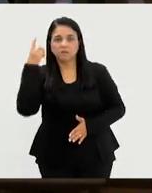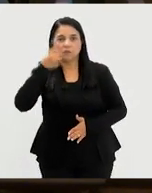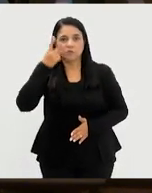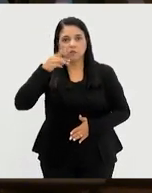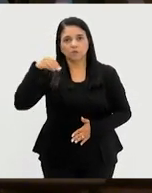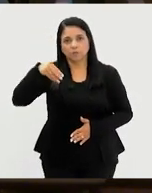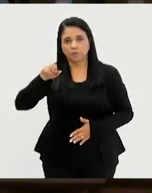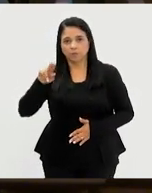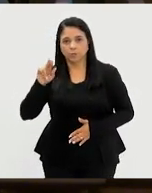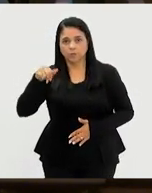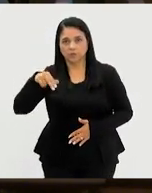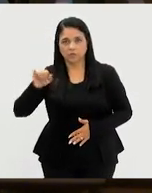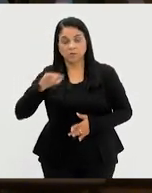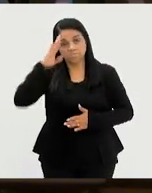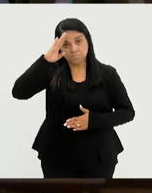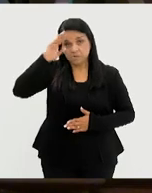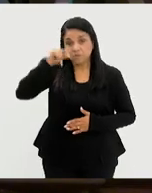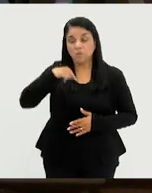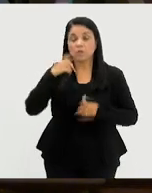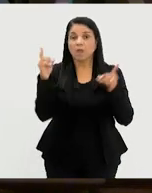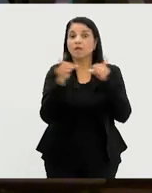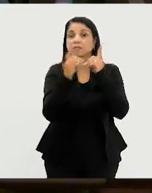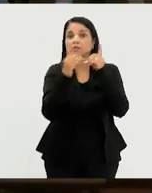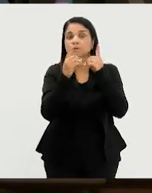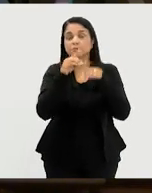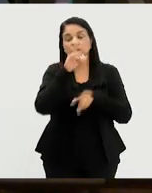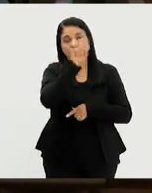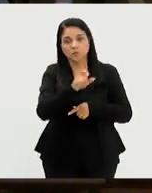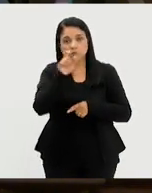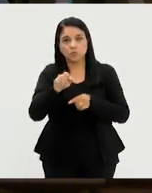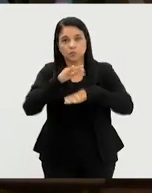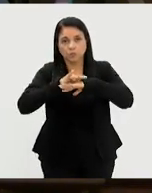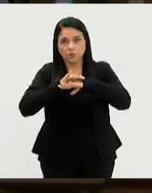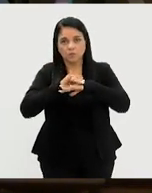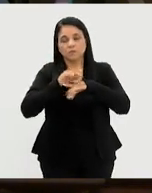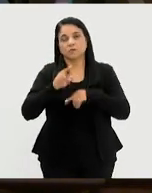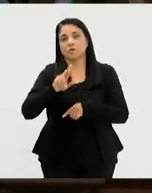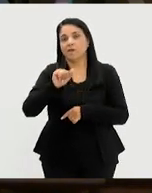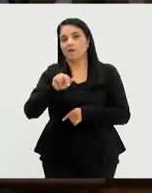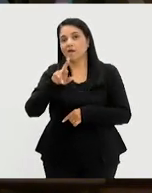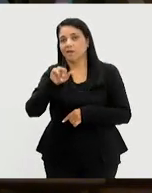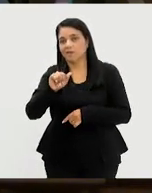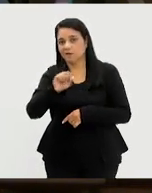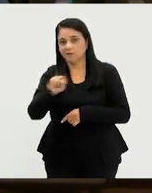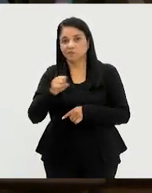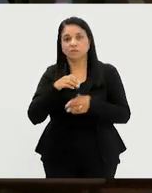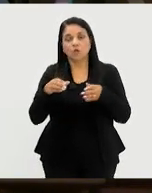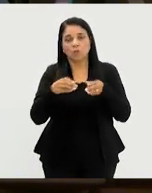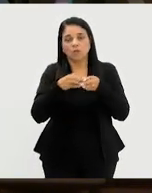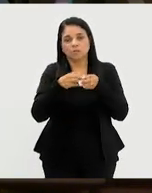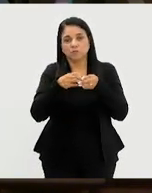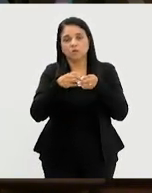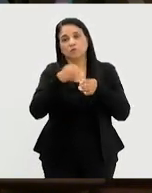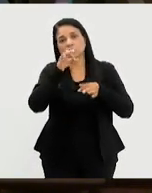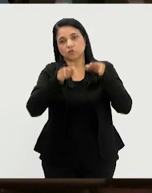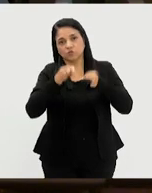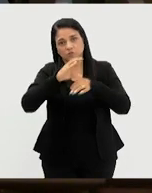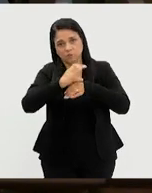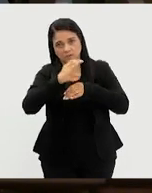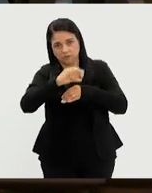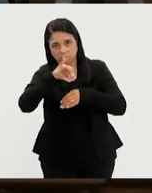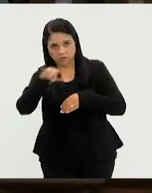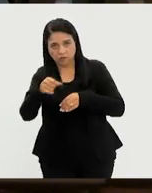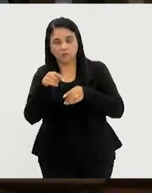prioridade de atendo pess com doenças raras e da outras providências pendente parecer das comissões de consti Justiça saúde economia